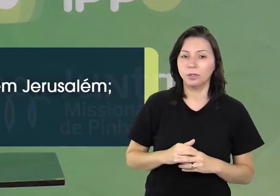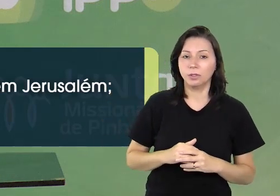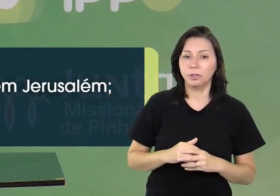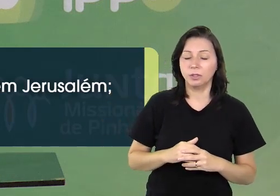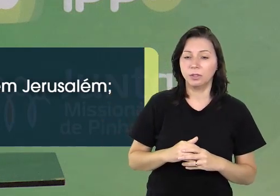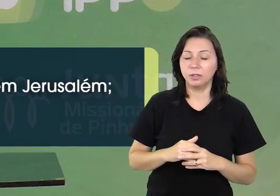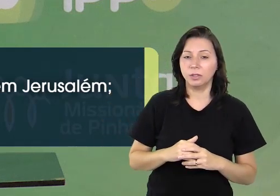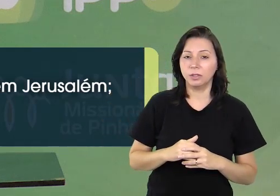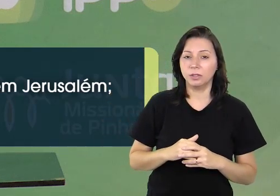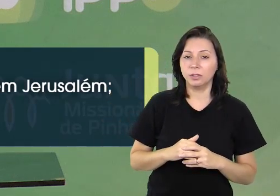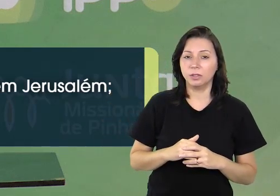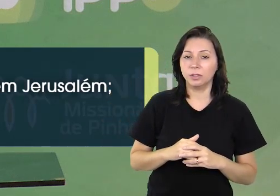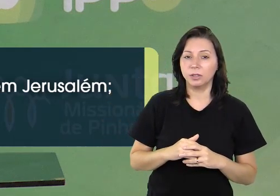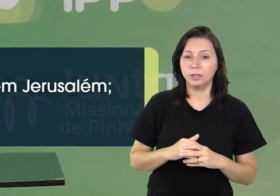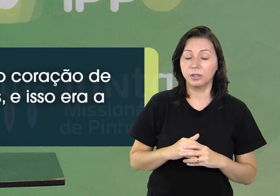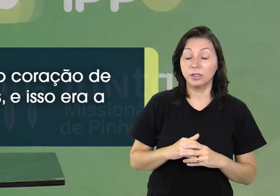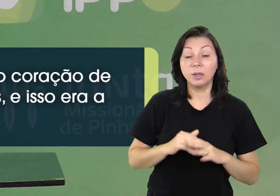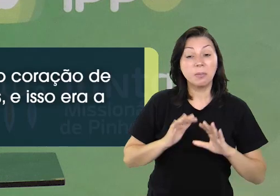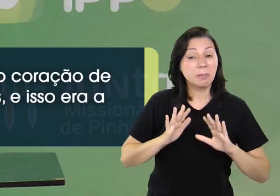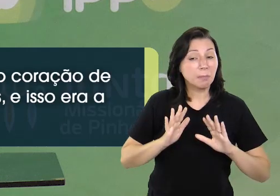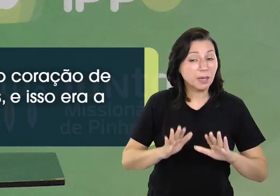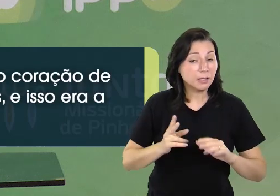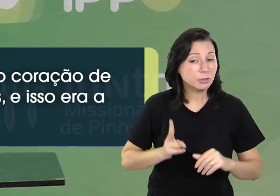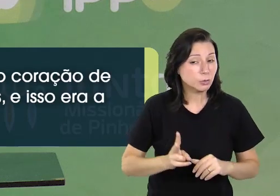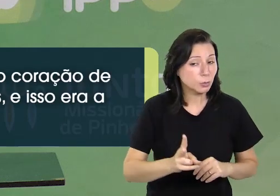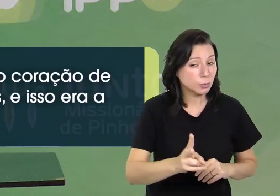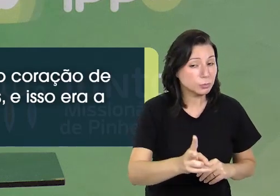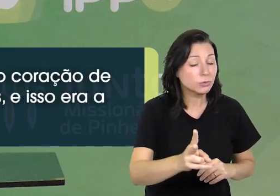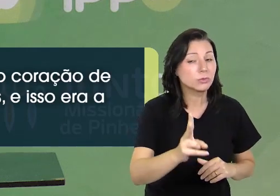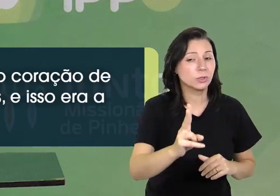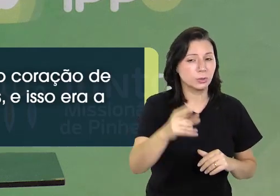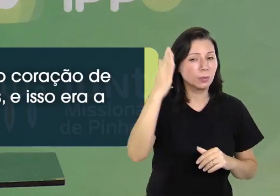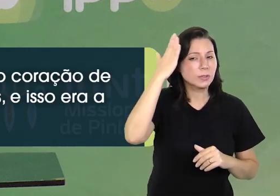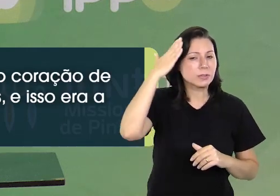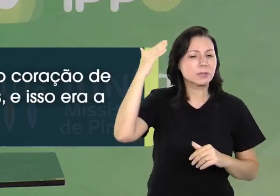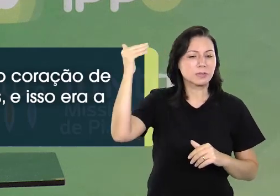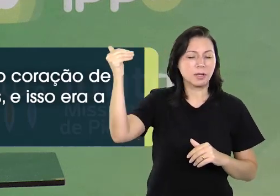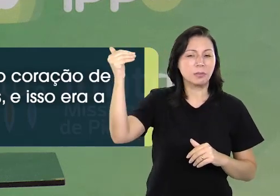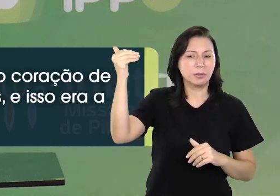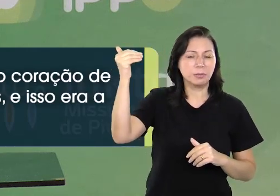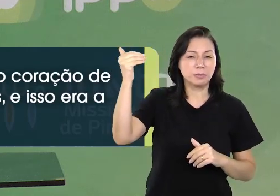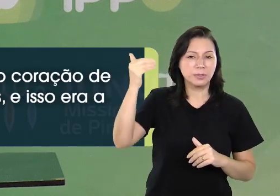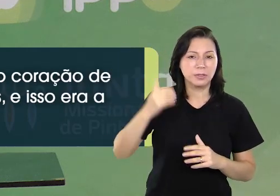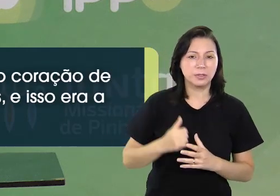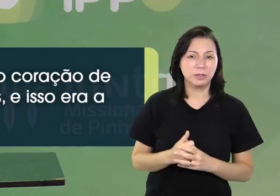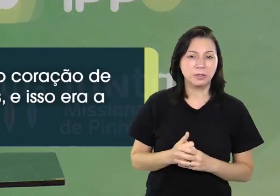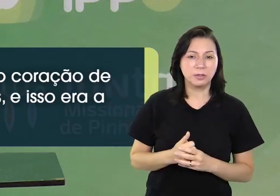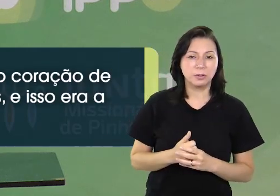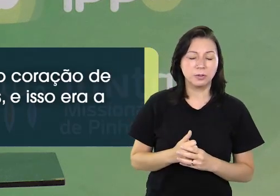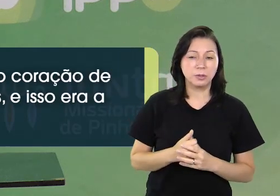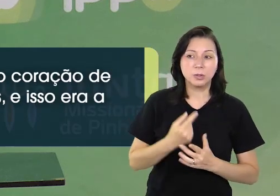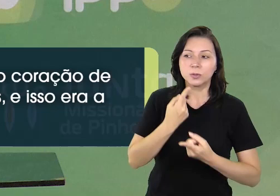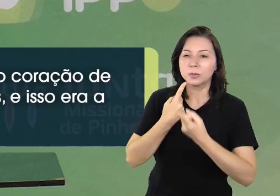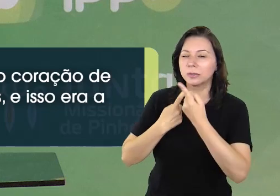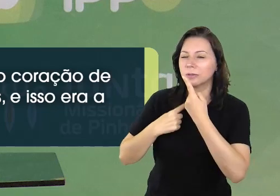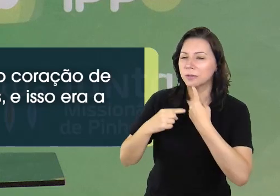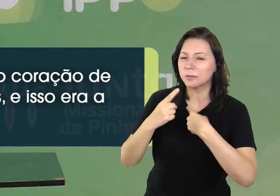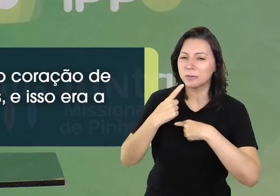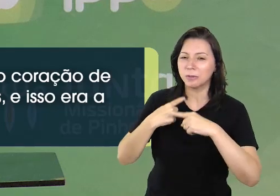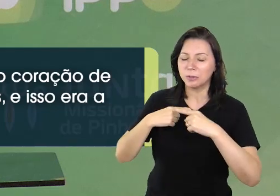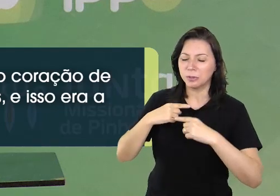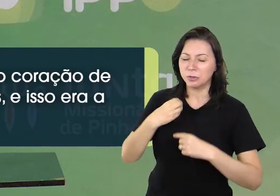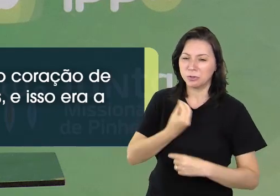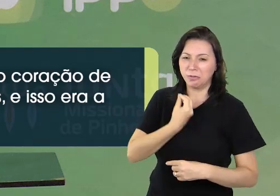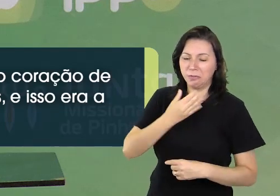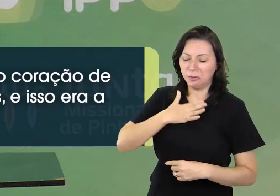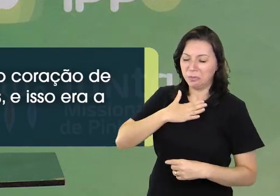perseverou também comigo a minha sabedoria tudo quanto desejar os meus olhos não